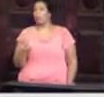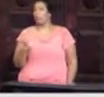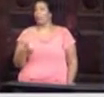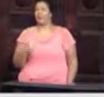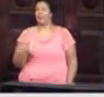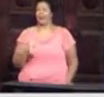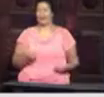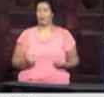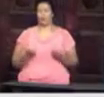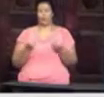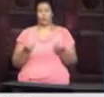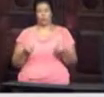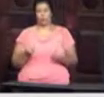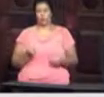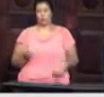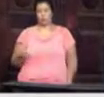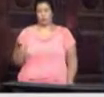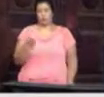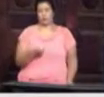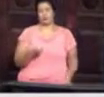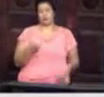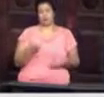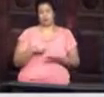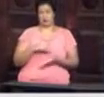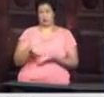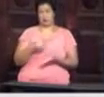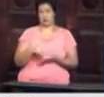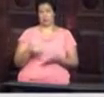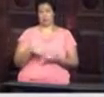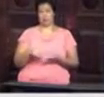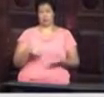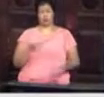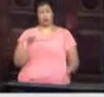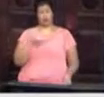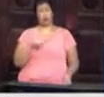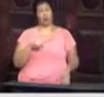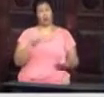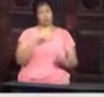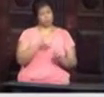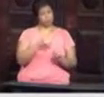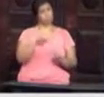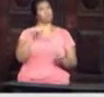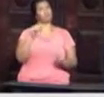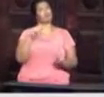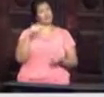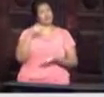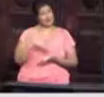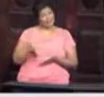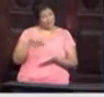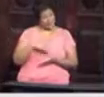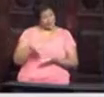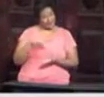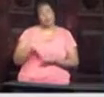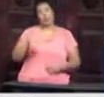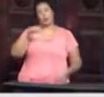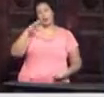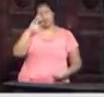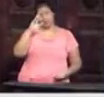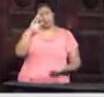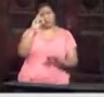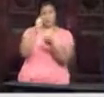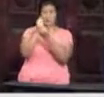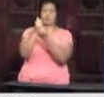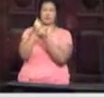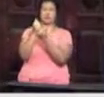E exatamente esta pessoa foi nomeada secretária responsável por